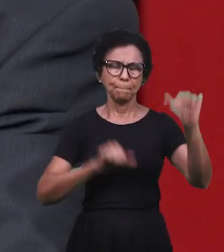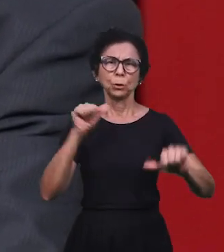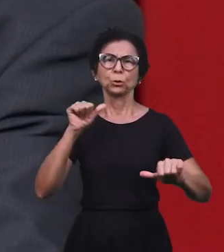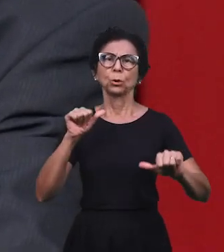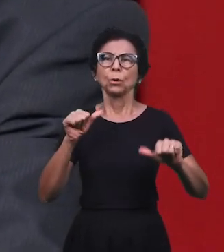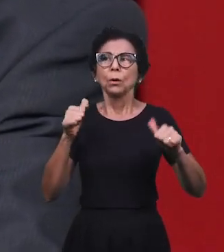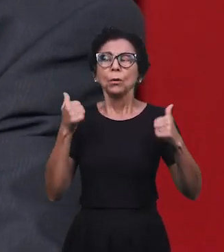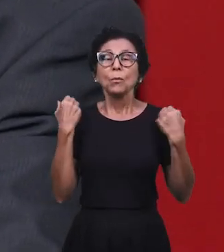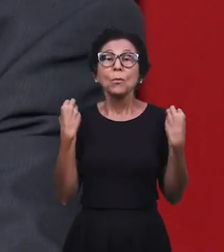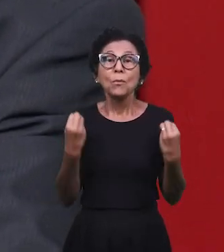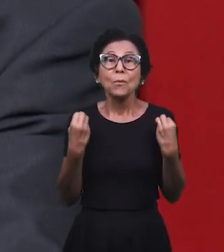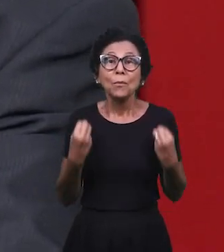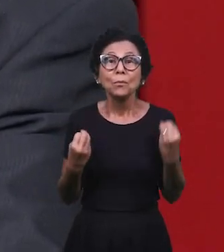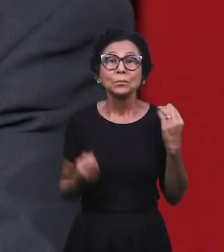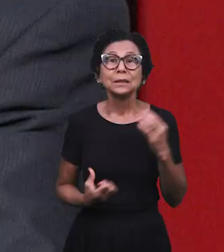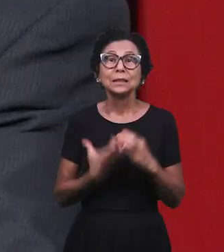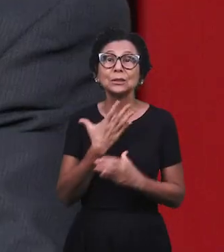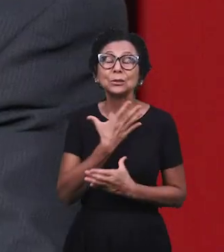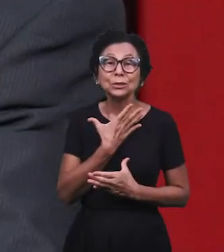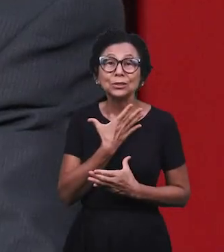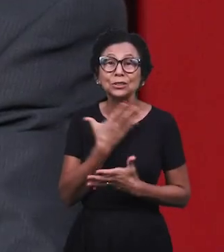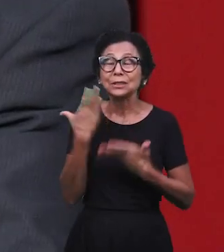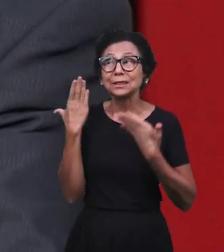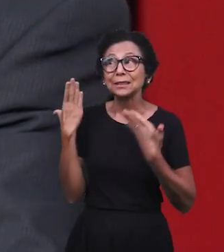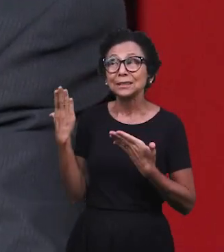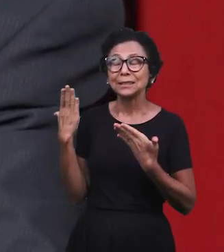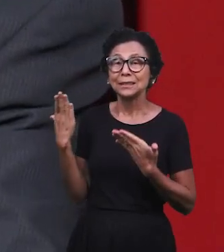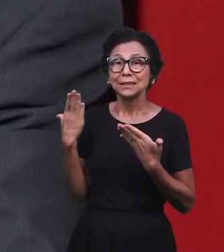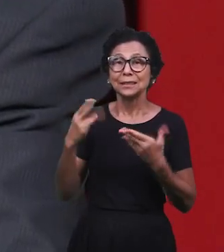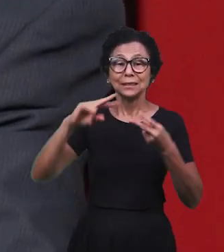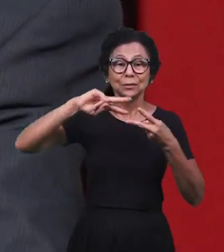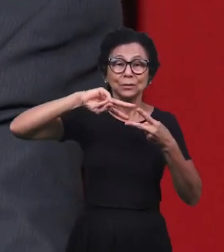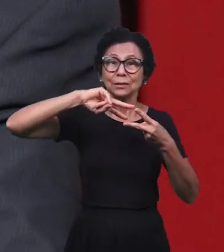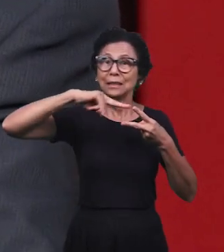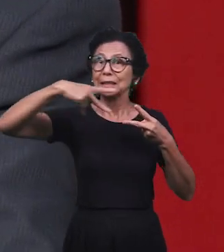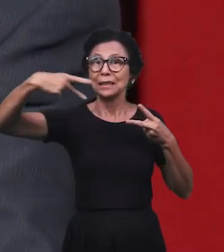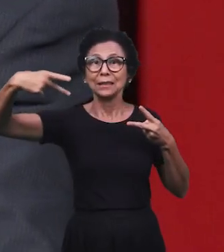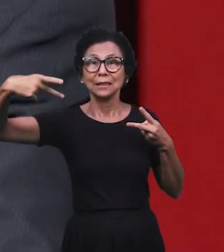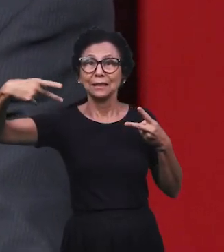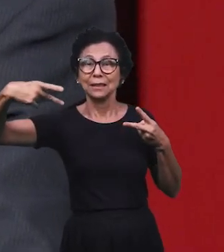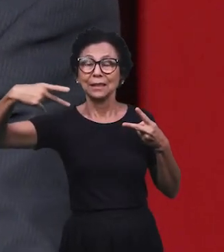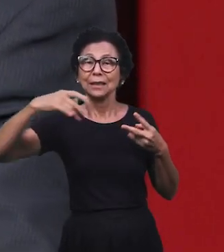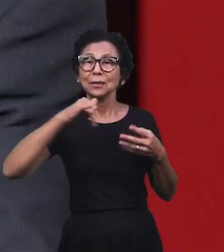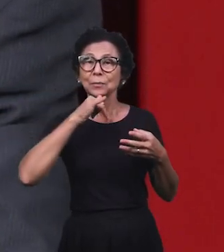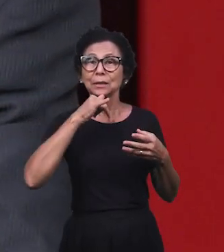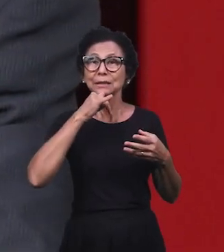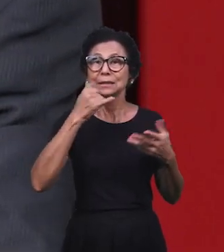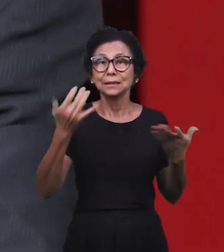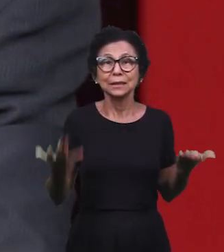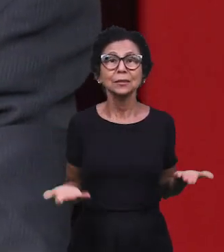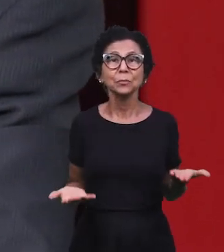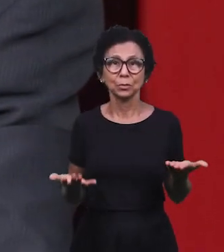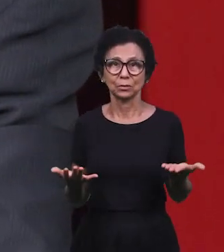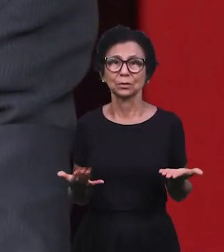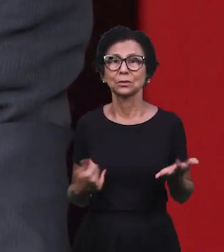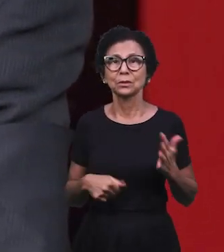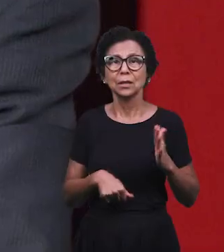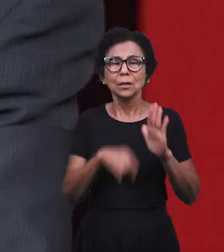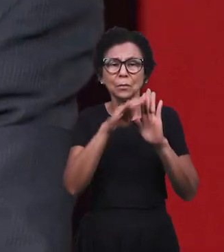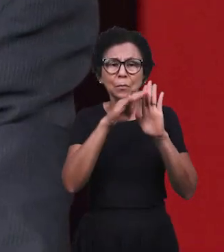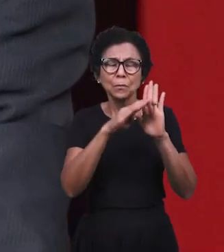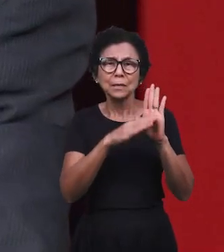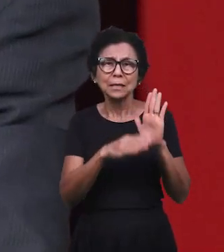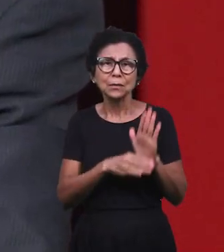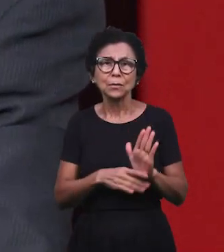essa, porque o registro do DNA, as sequências de bases nitrogenadas vão definir exatamente a diferença entre os